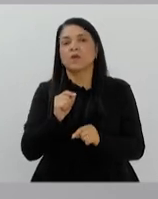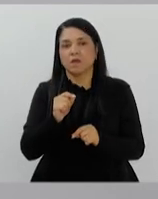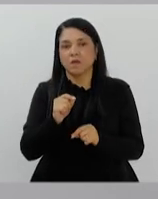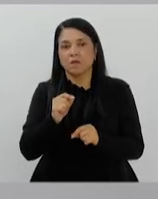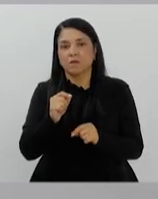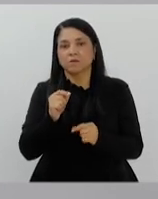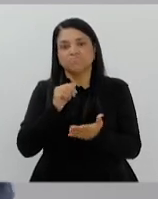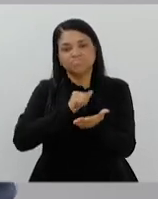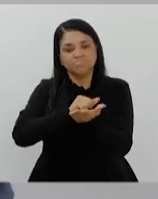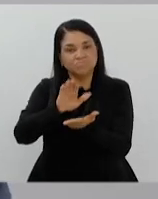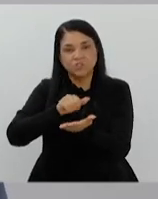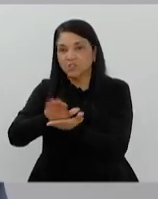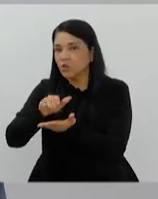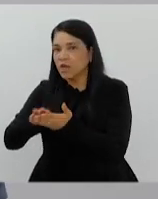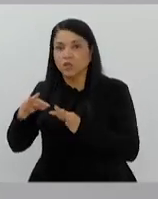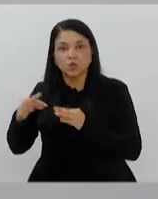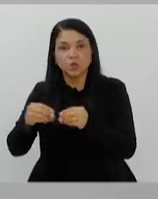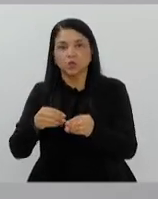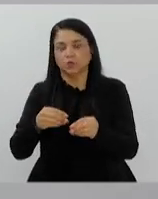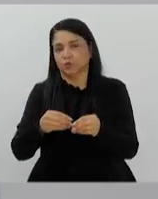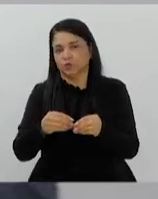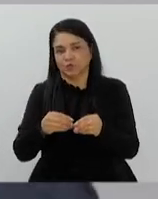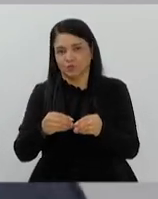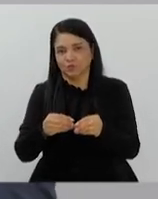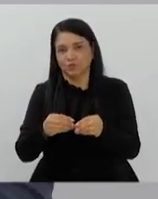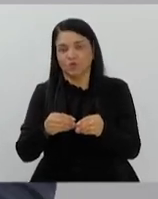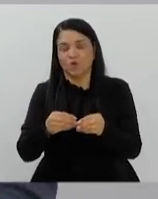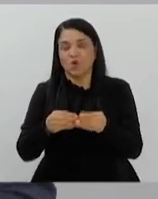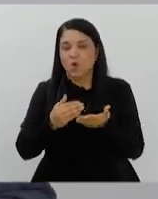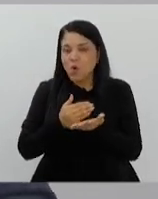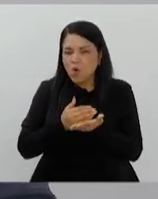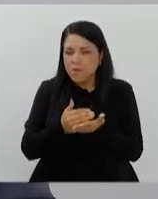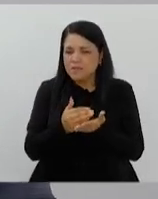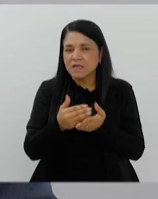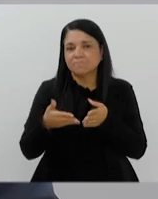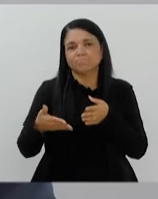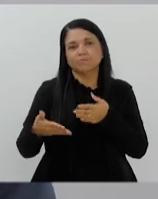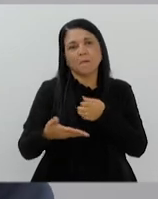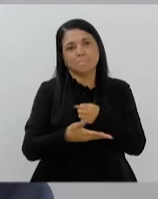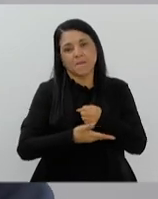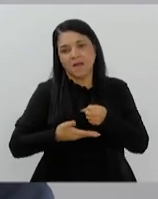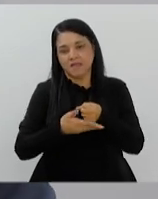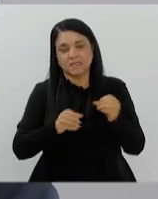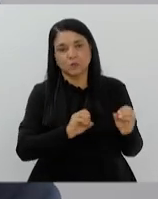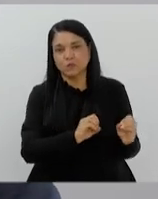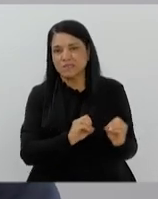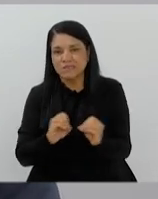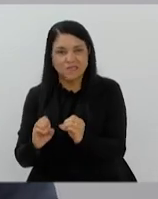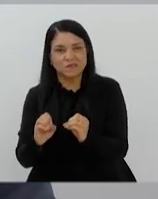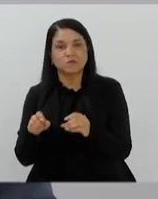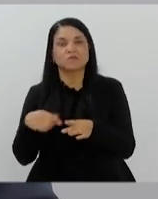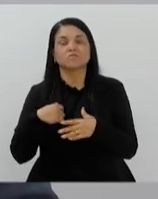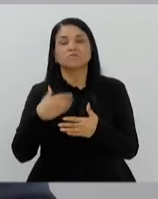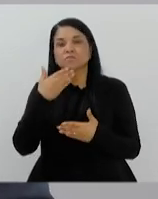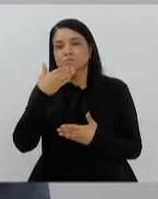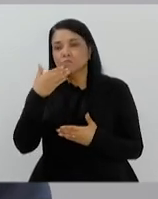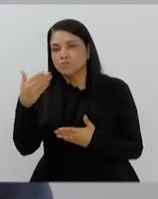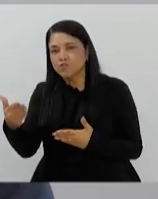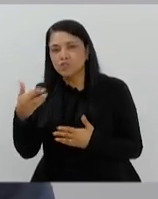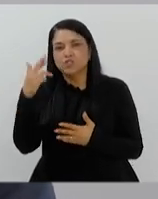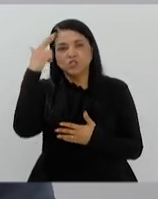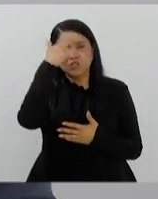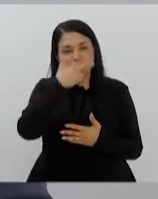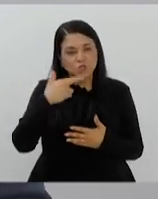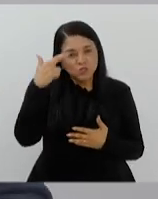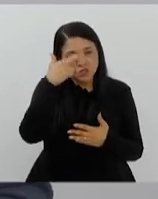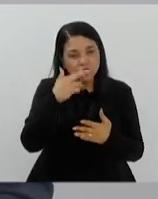tiverem 10 tem que exonerar os 10 recomeçar do zero mandar PR auditoria pedir uma inspeção ele pedir uma